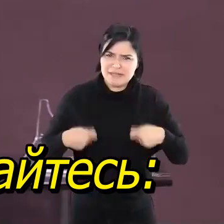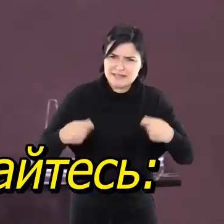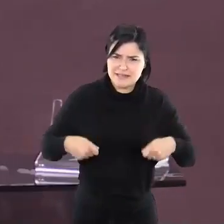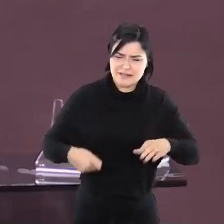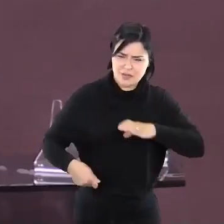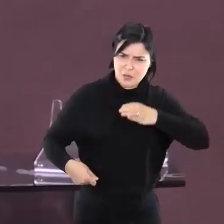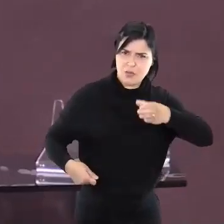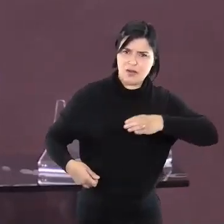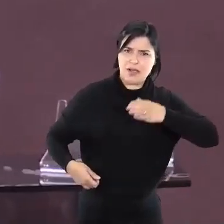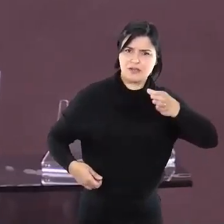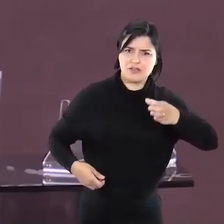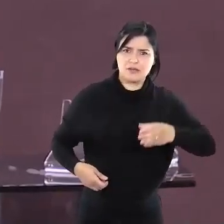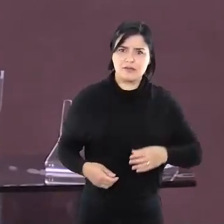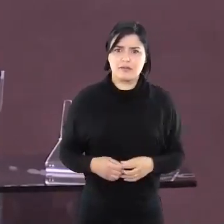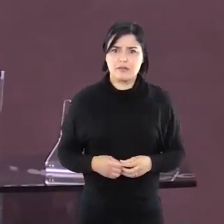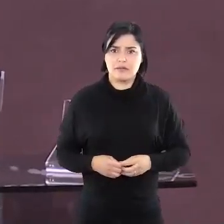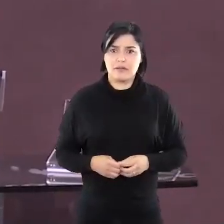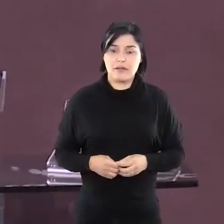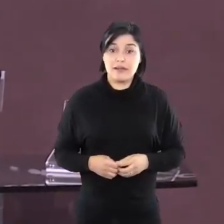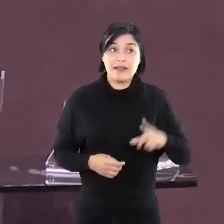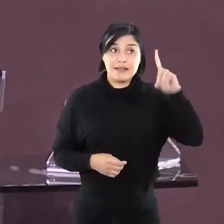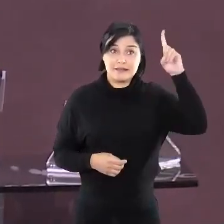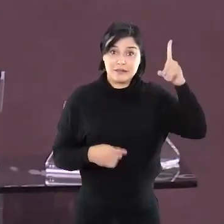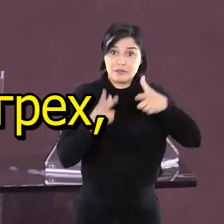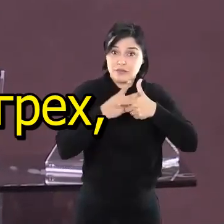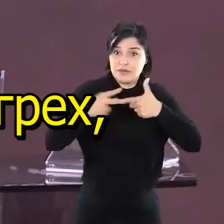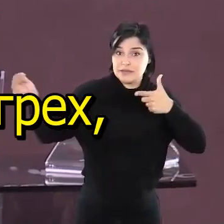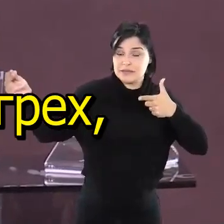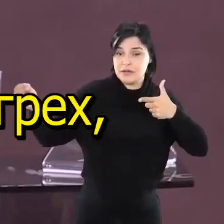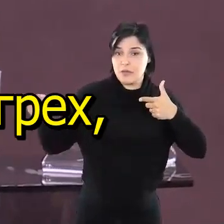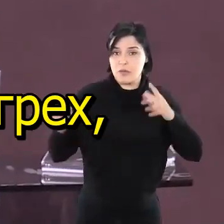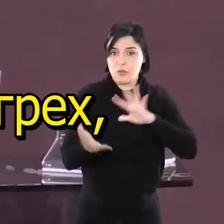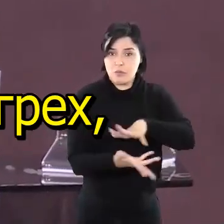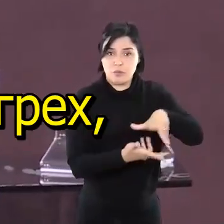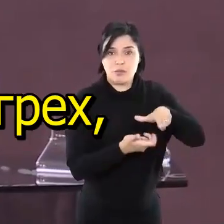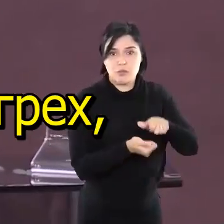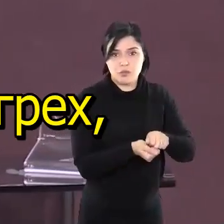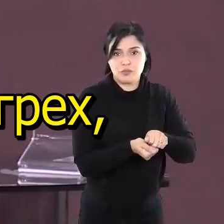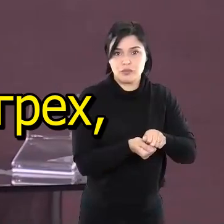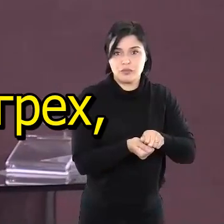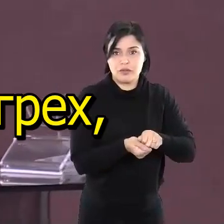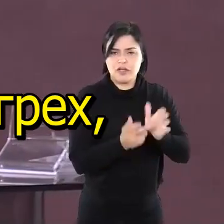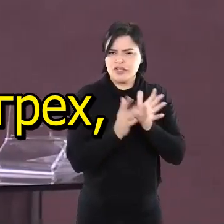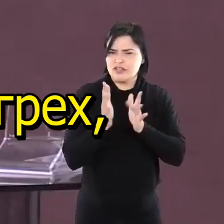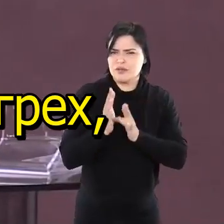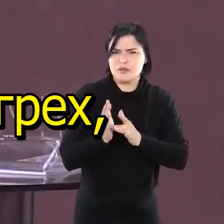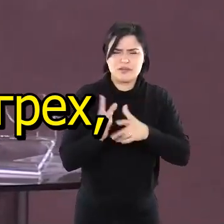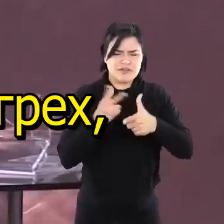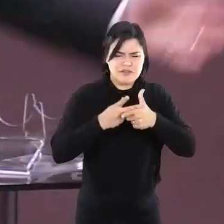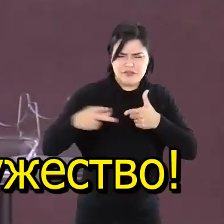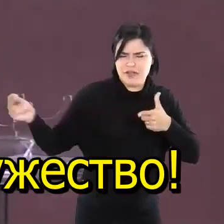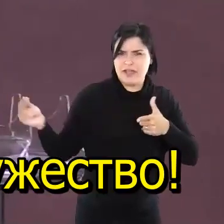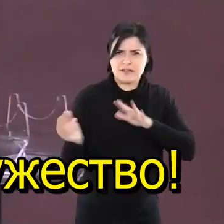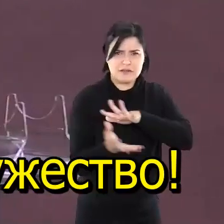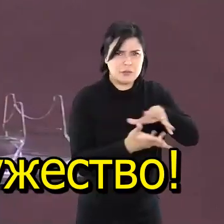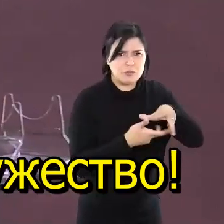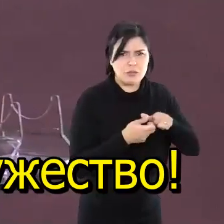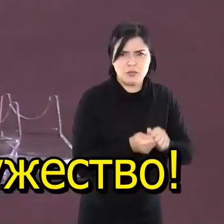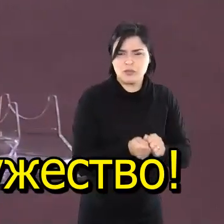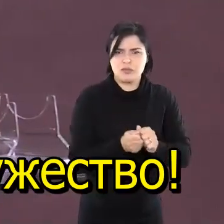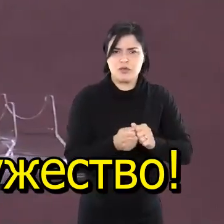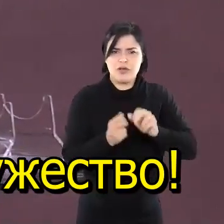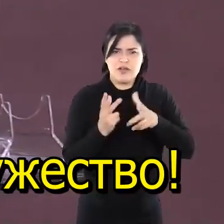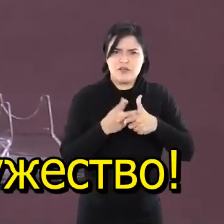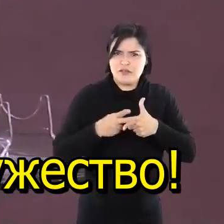ânimo. Eu venci o mundo. E ele vence o mundo, ele vence o pecado, ele vence o diabo, ele vem habitar